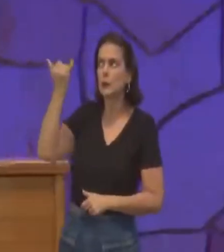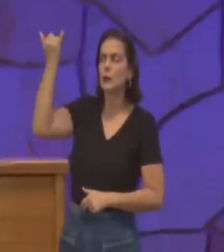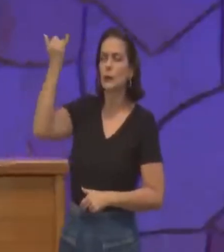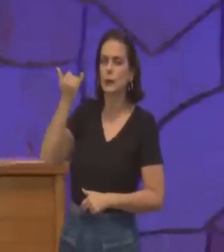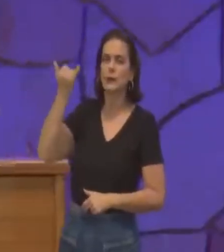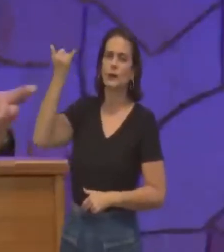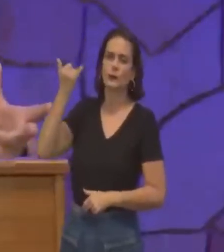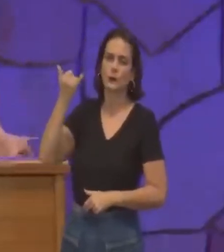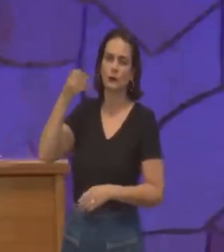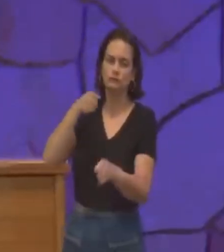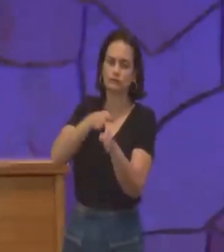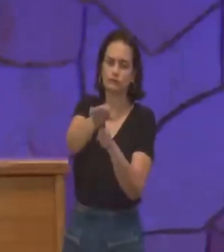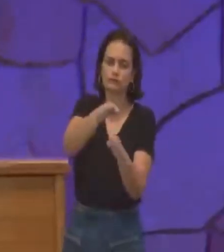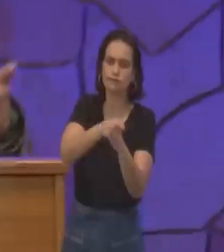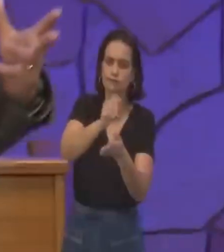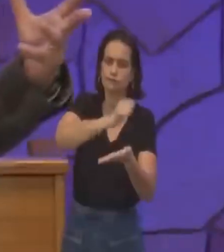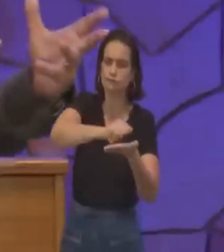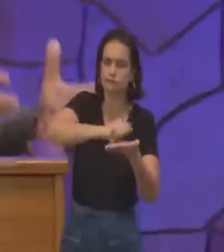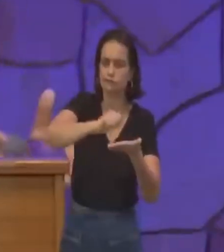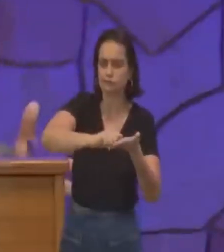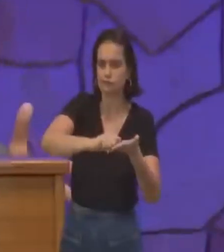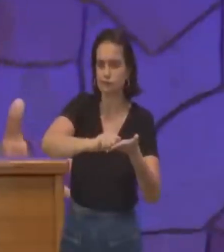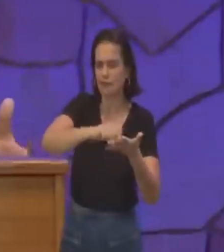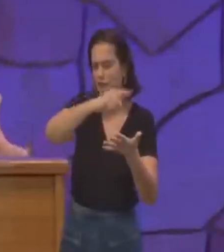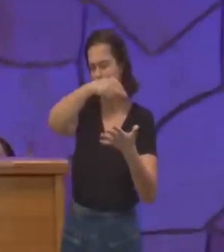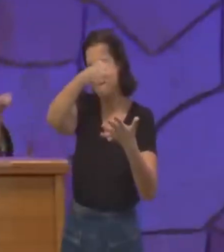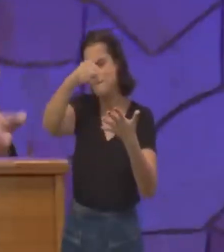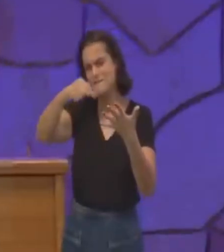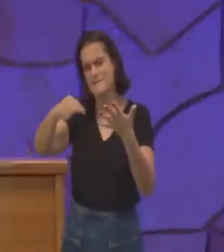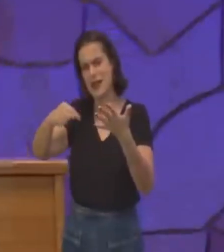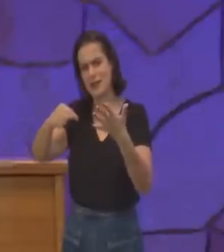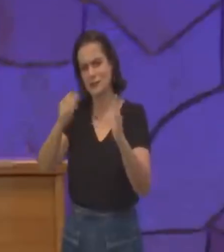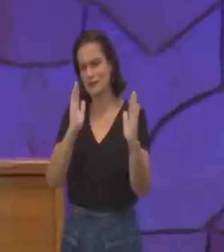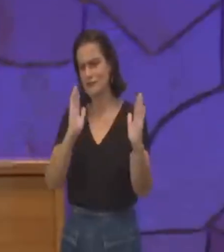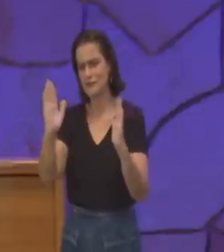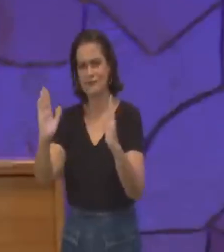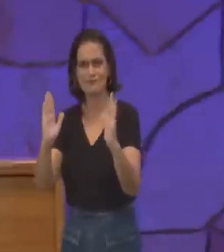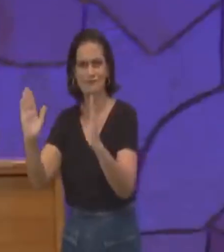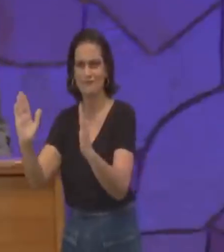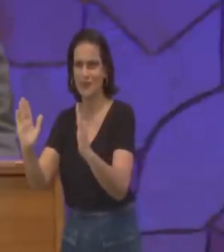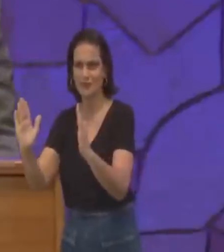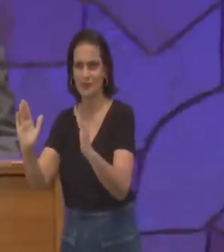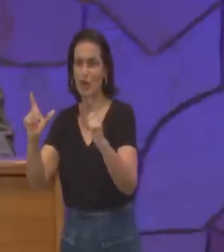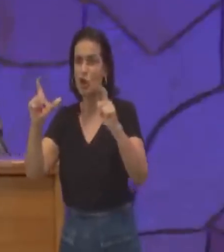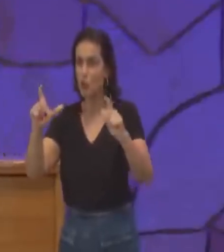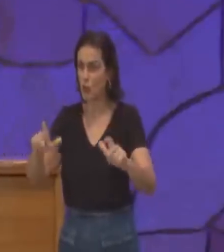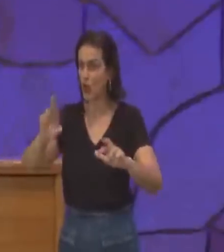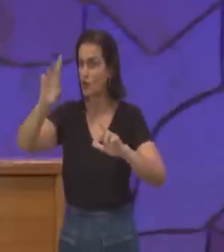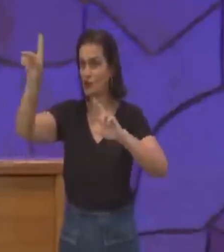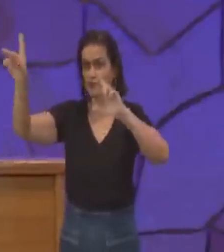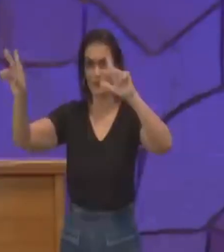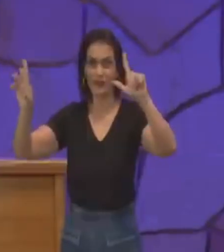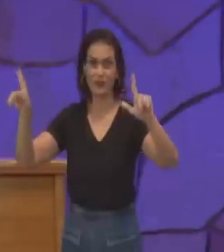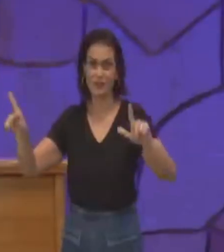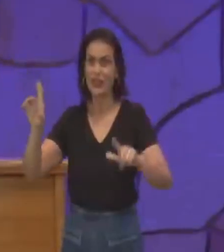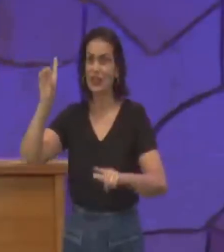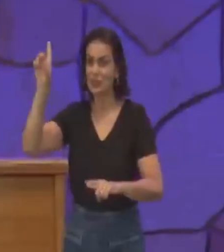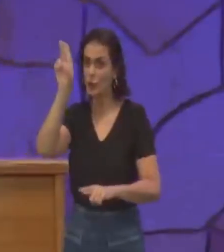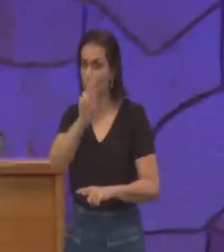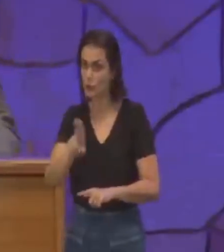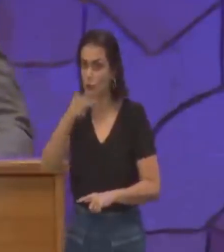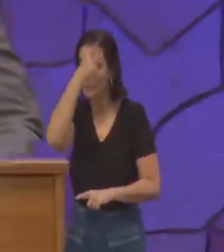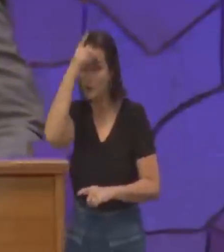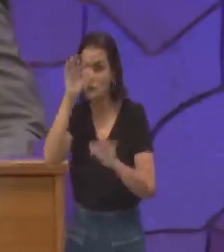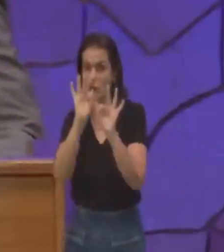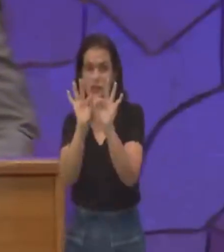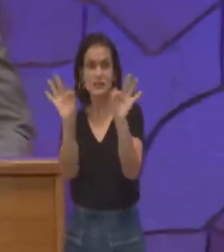próprio Deus aos seus autores, nas mais variadas épocas e locais. Deus usou pessoas simples como nós e